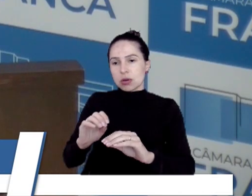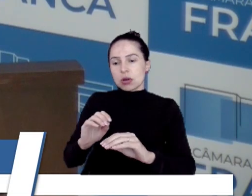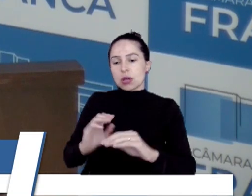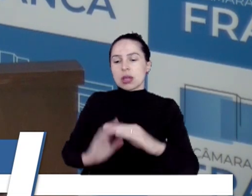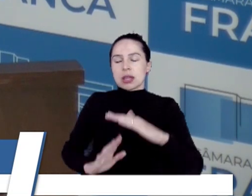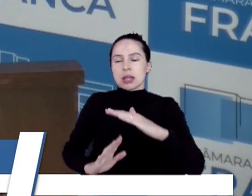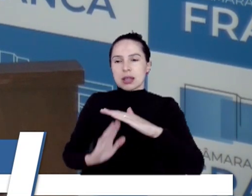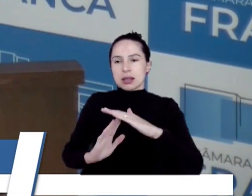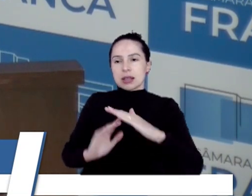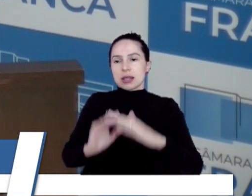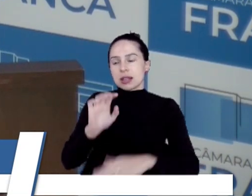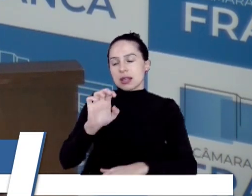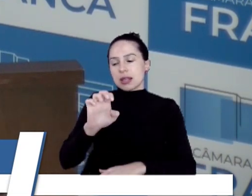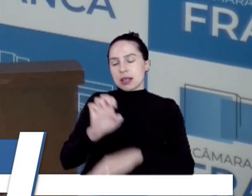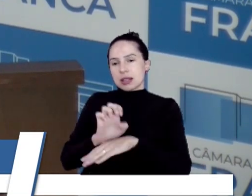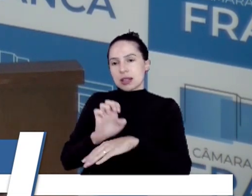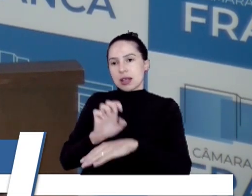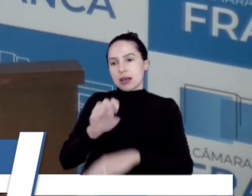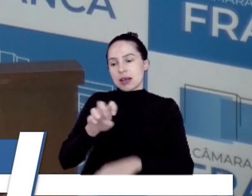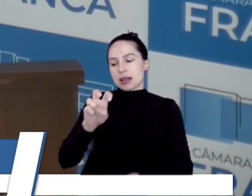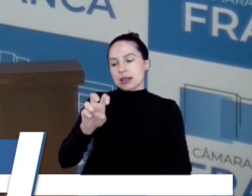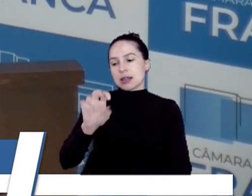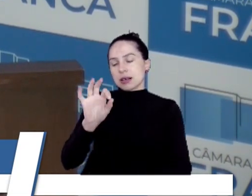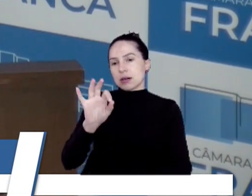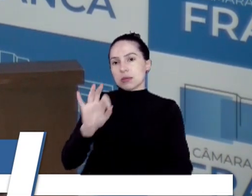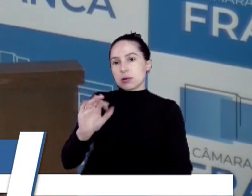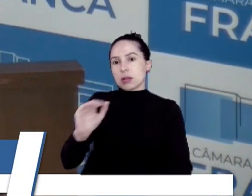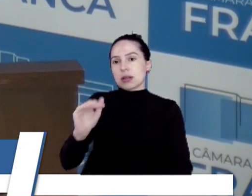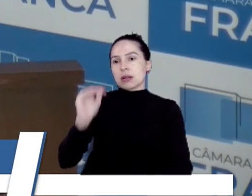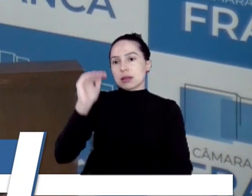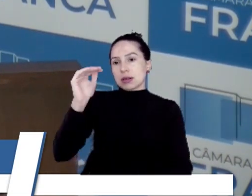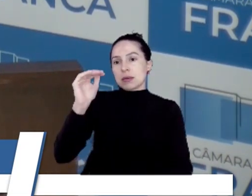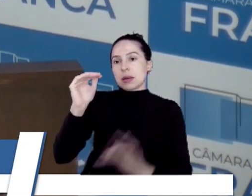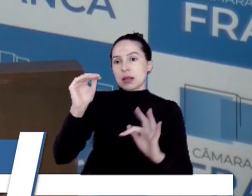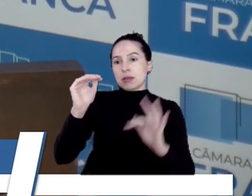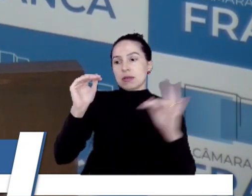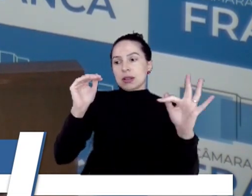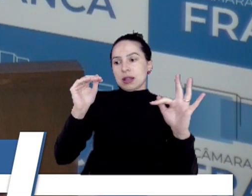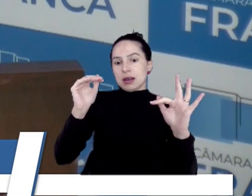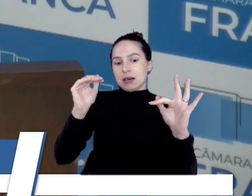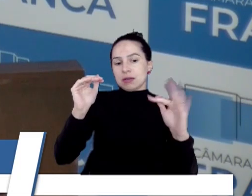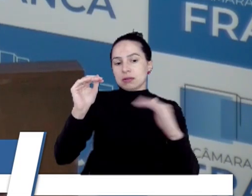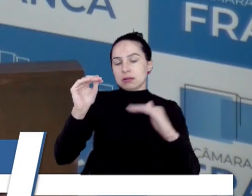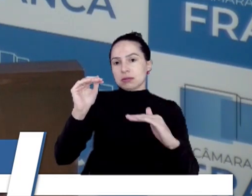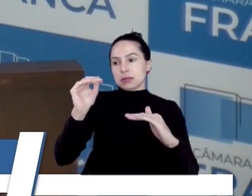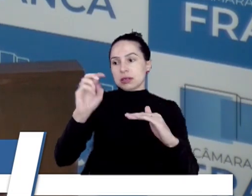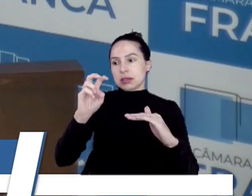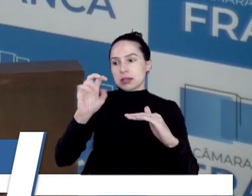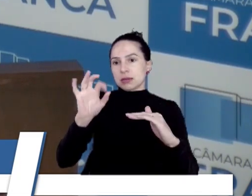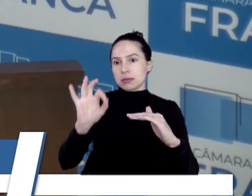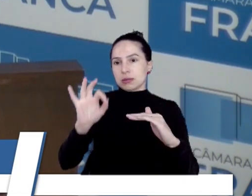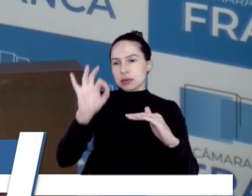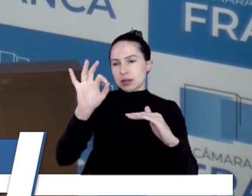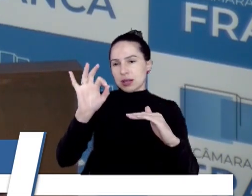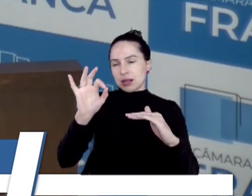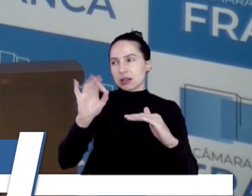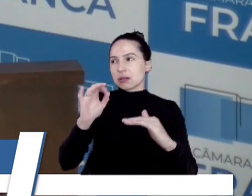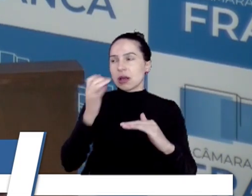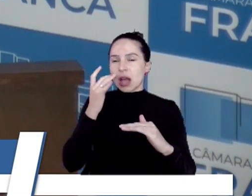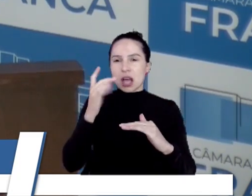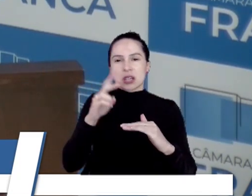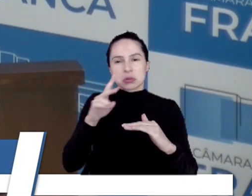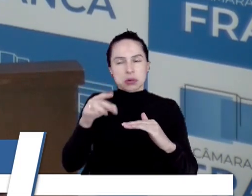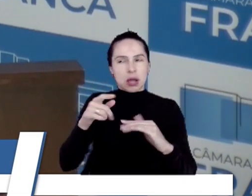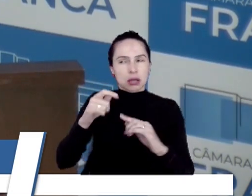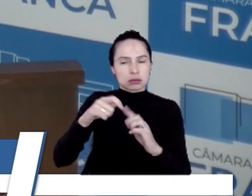estado é 5% superior ao federal. Esse 5%, provavelmente nos próximos meses, aí,